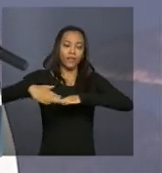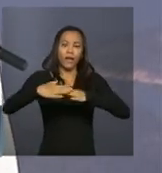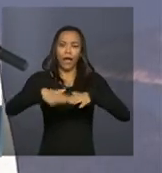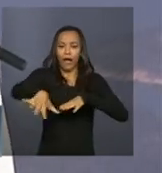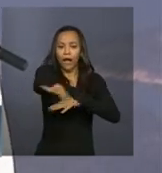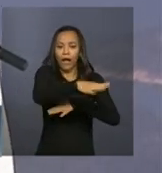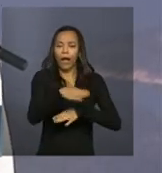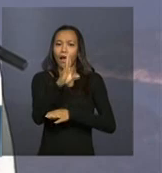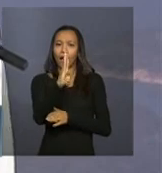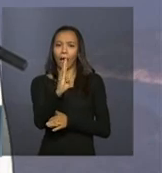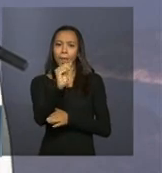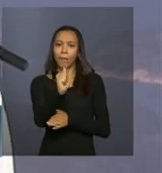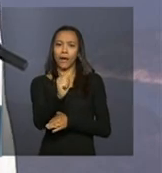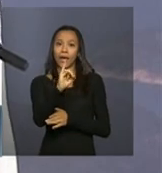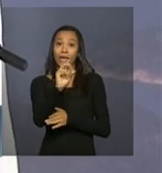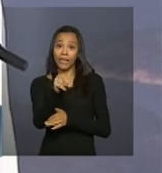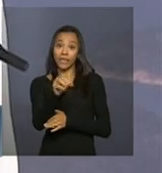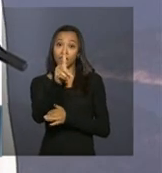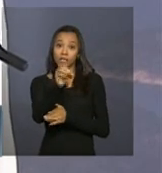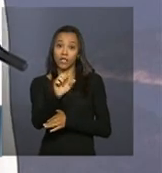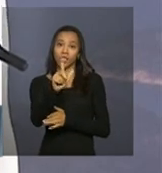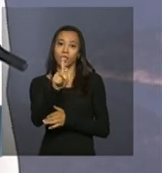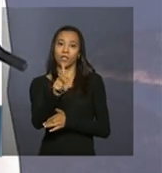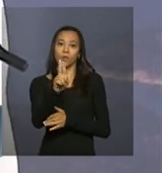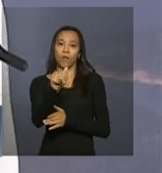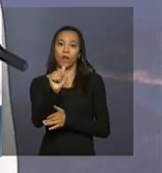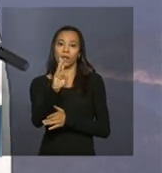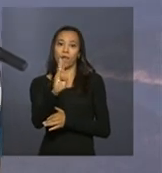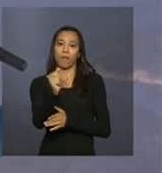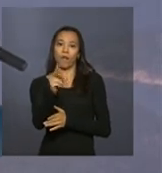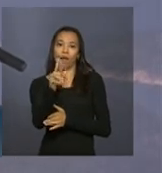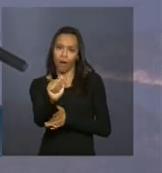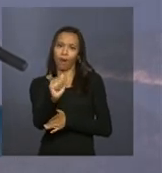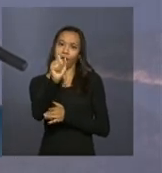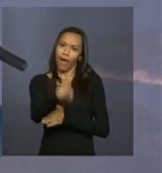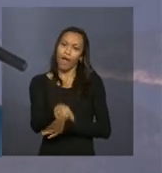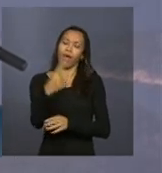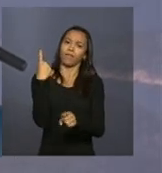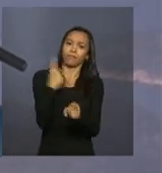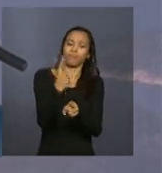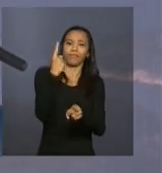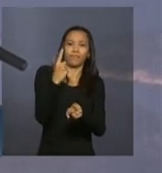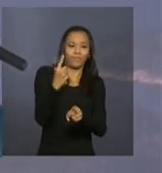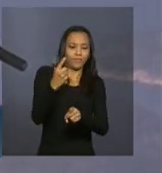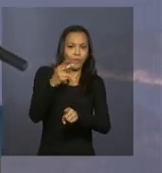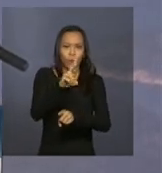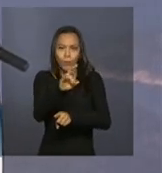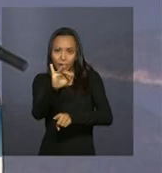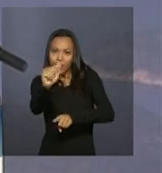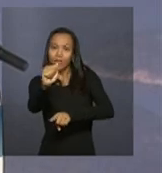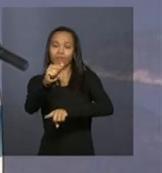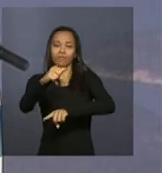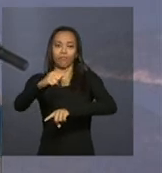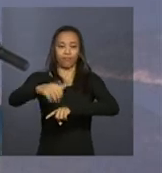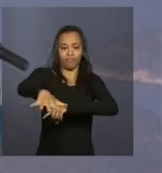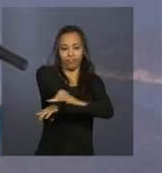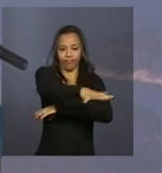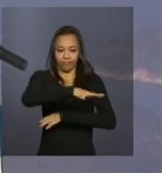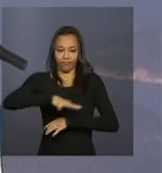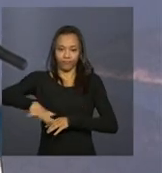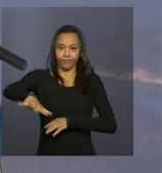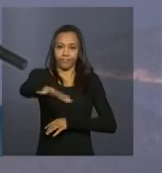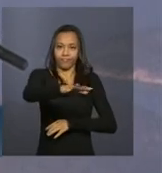razão de ser do Rio de Janeiro é a Baía de Guanabara. E, de repente, fizeram um obstáculo na relação da cidade com a sua baía. E,